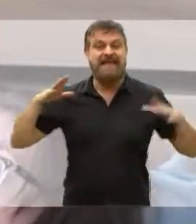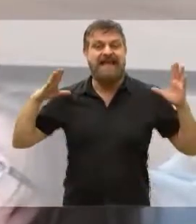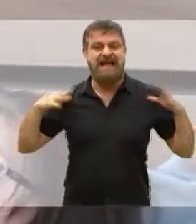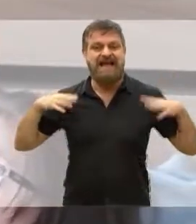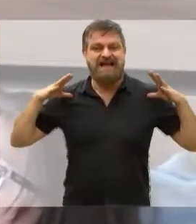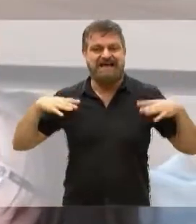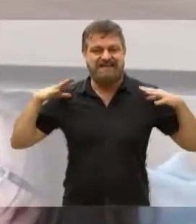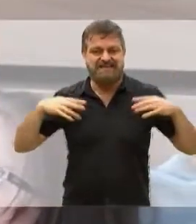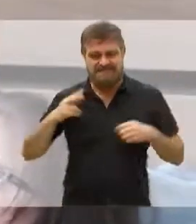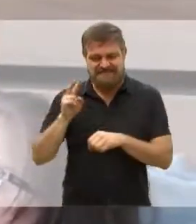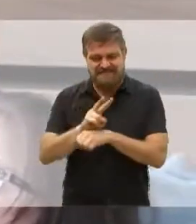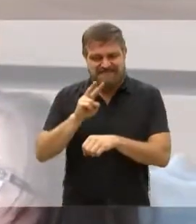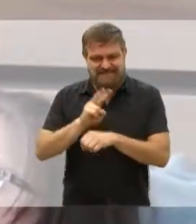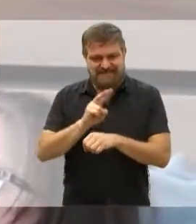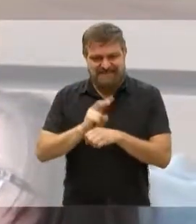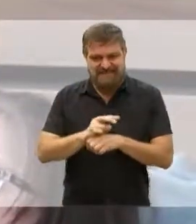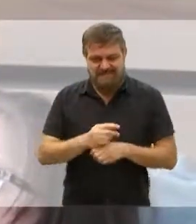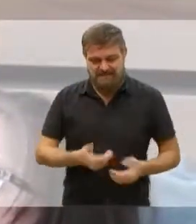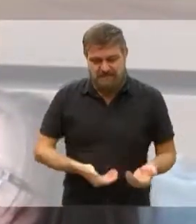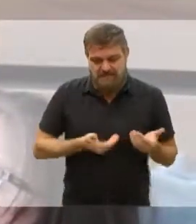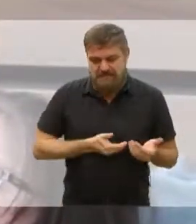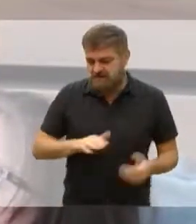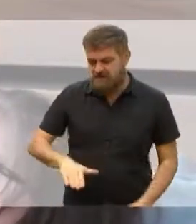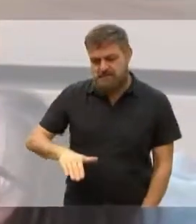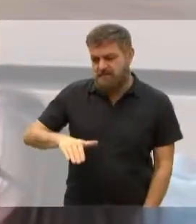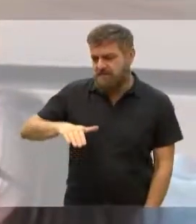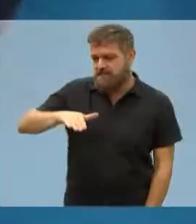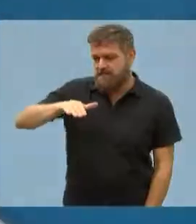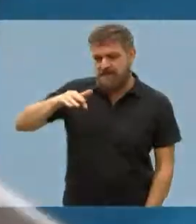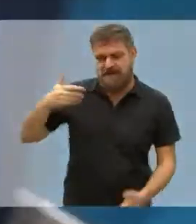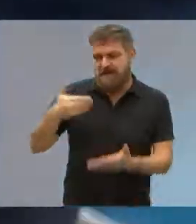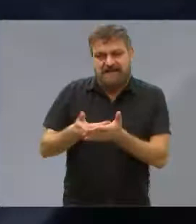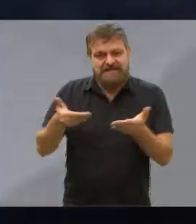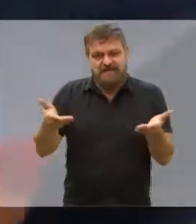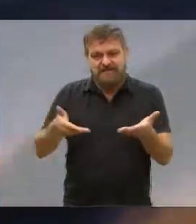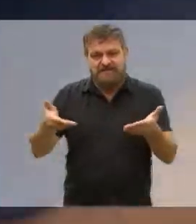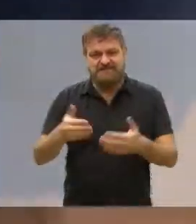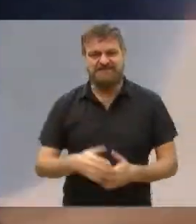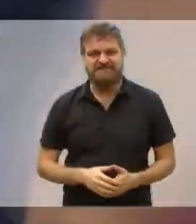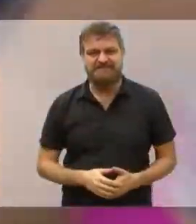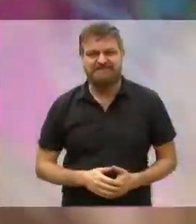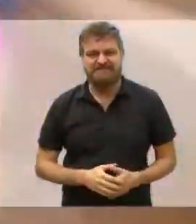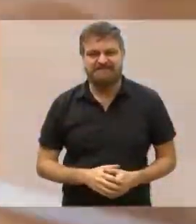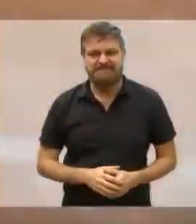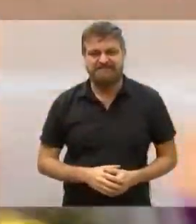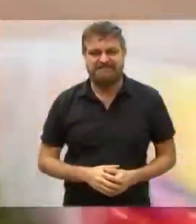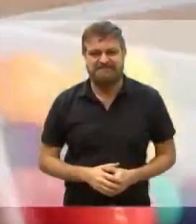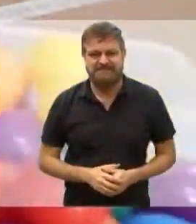anjos que nos rodeiam, graças a Deus, desde o nascimento dela até os dias de hoje.